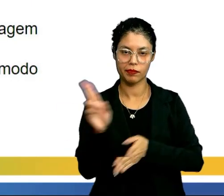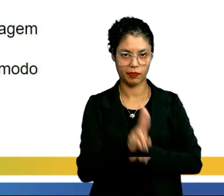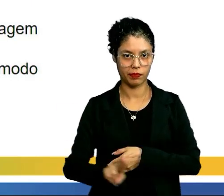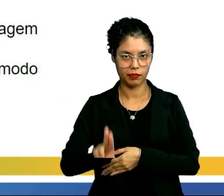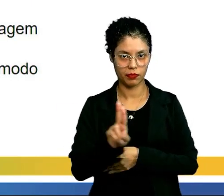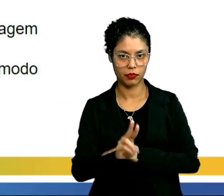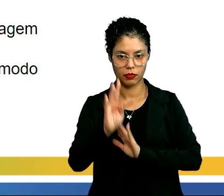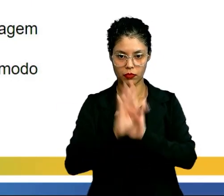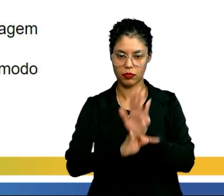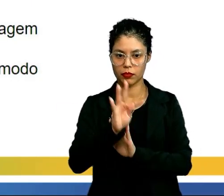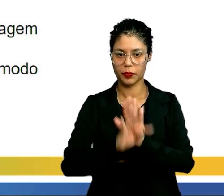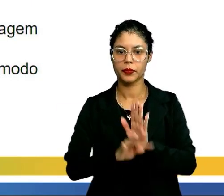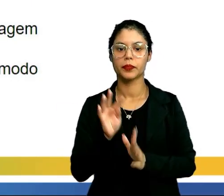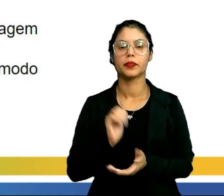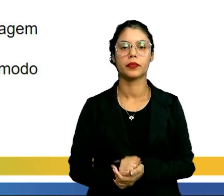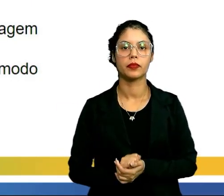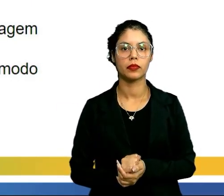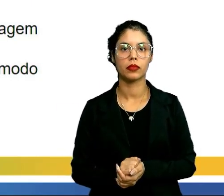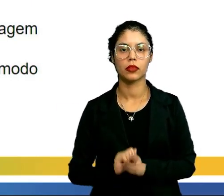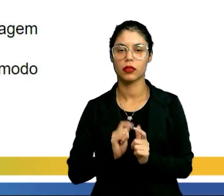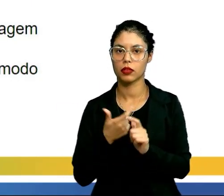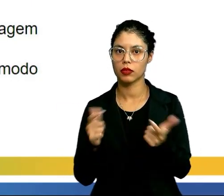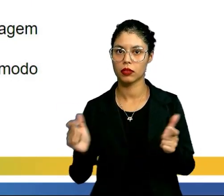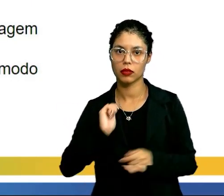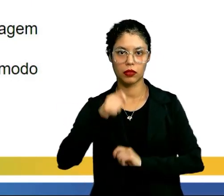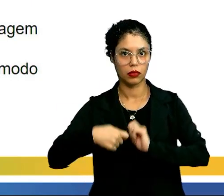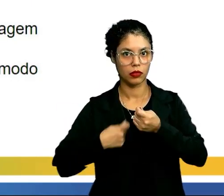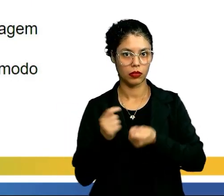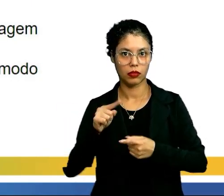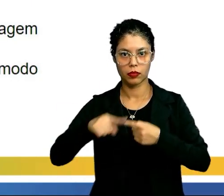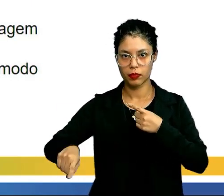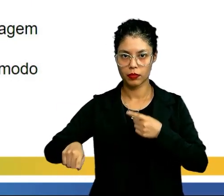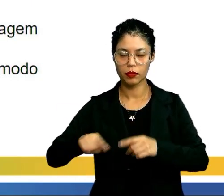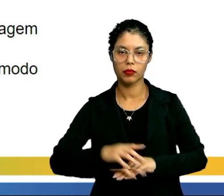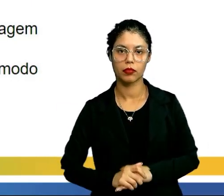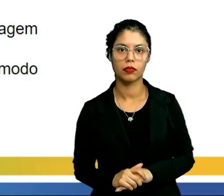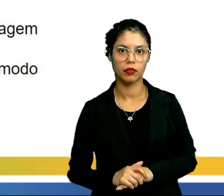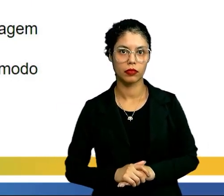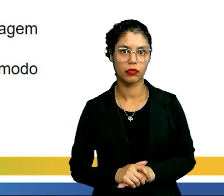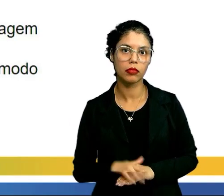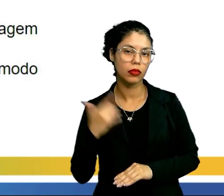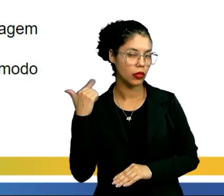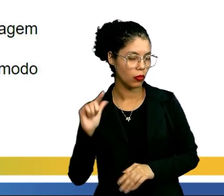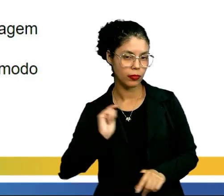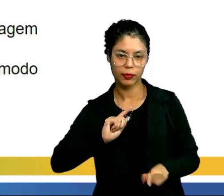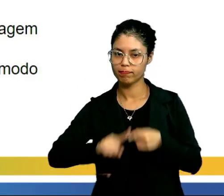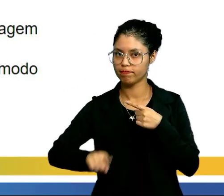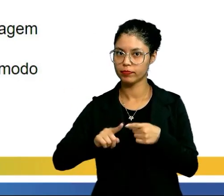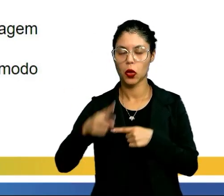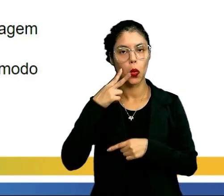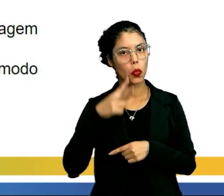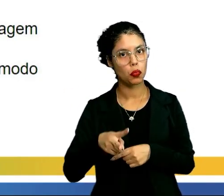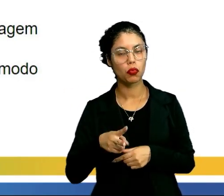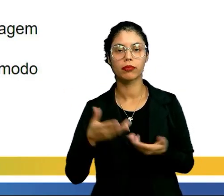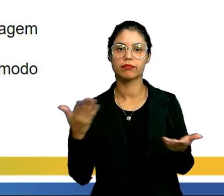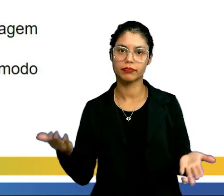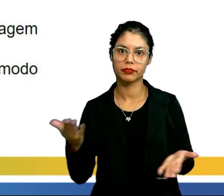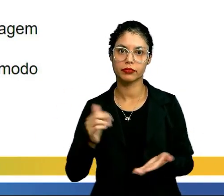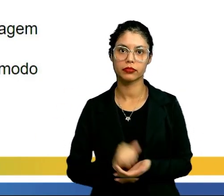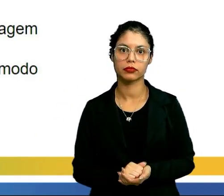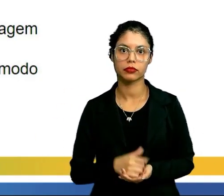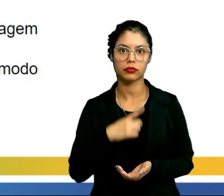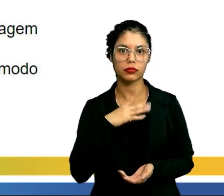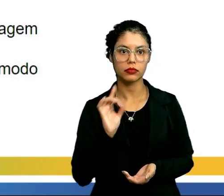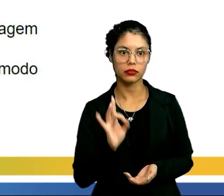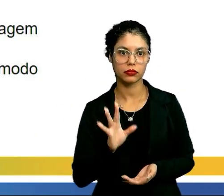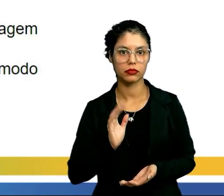textuais injuntivas e o excesso de símbolos de proibição. Não há excesso de símbolos, como vocês podem observar.